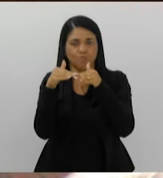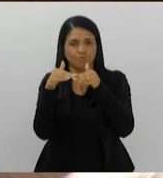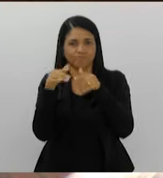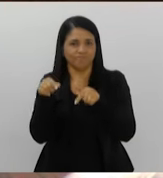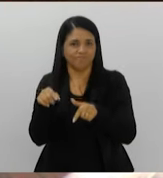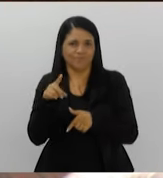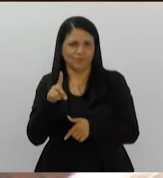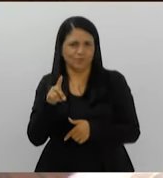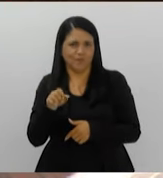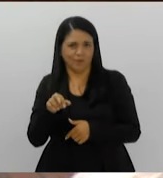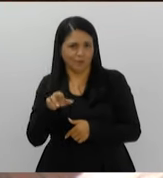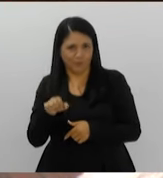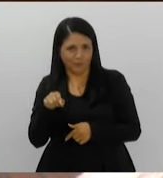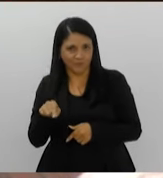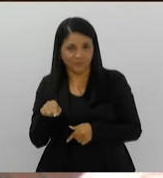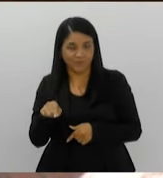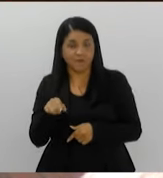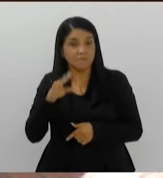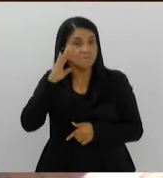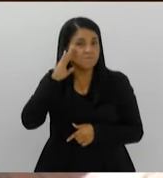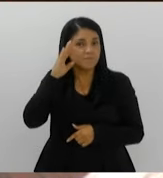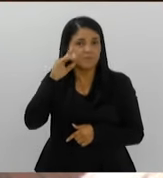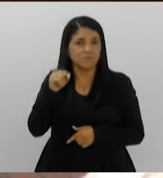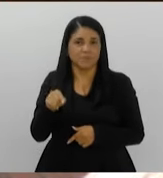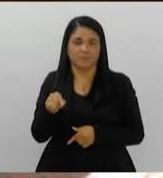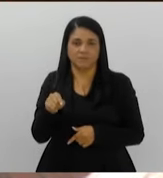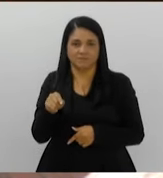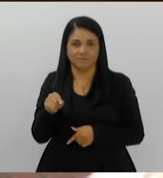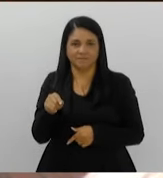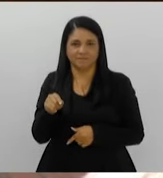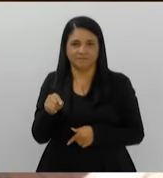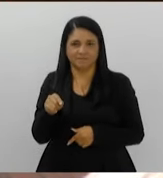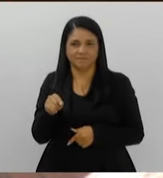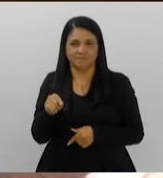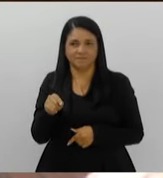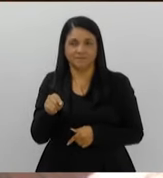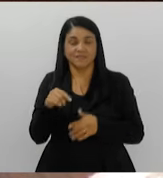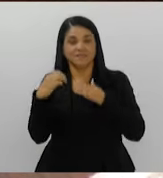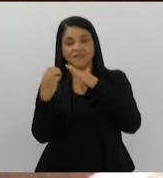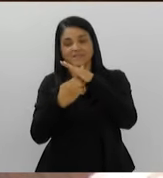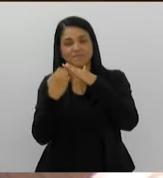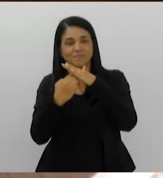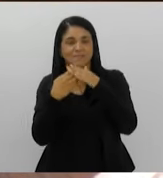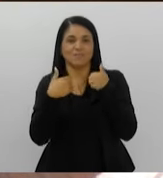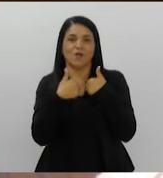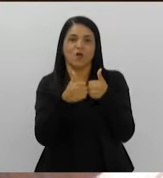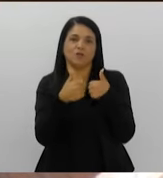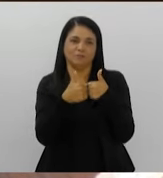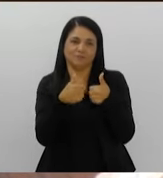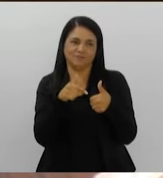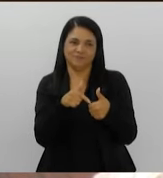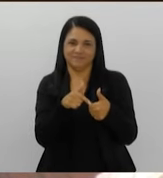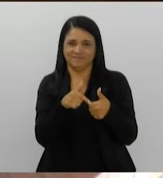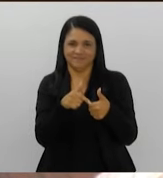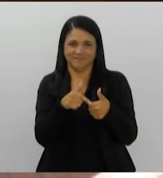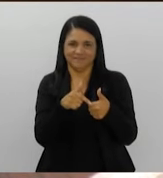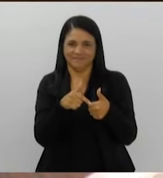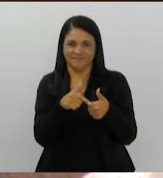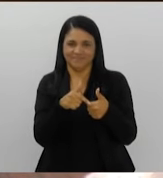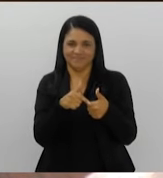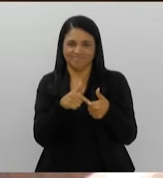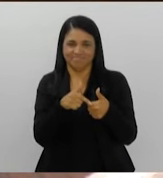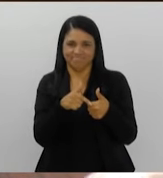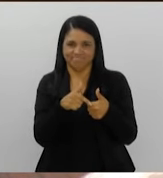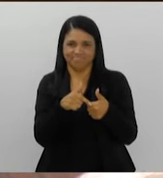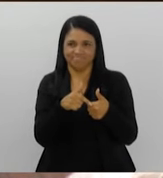DETRO. Principalmente o privilégio das empresas de ônibus, deputado Marcelo